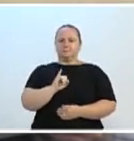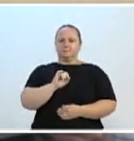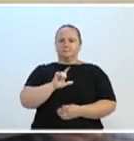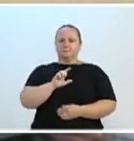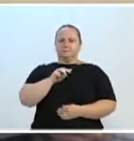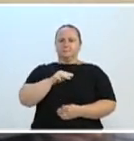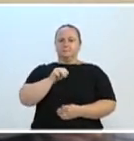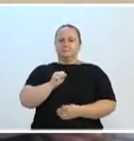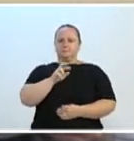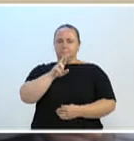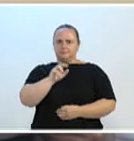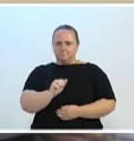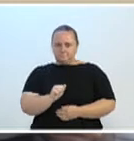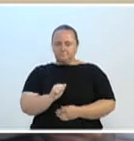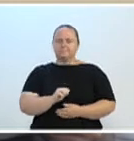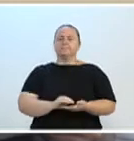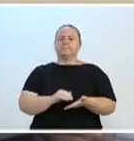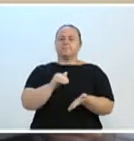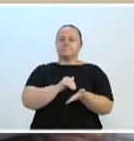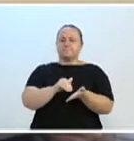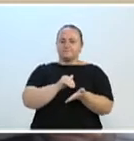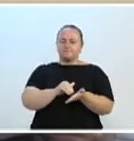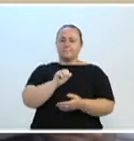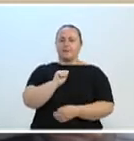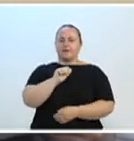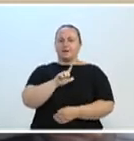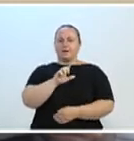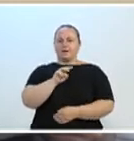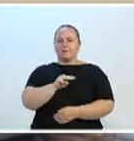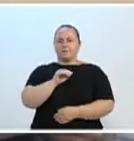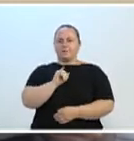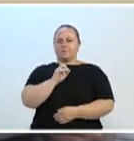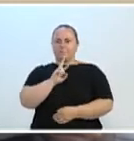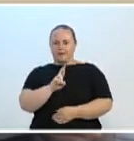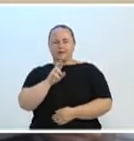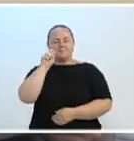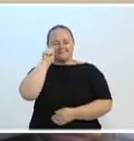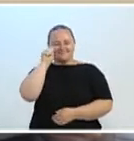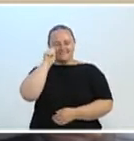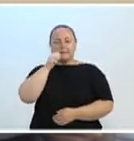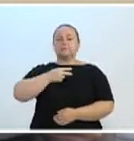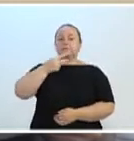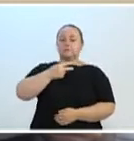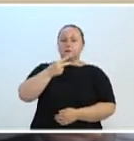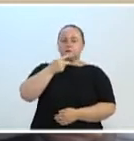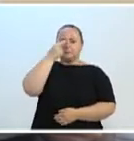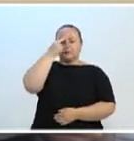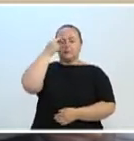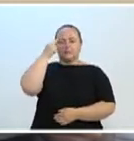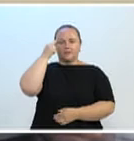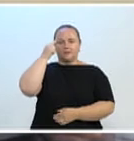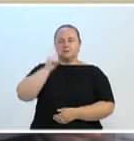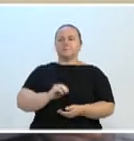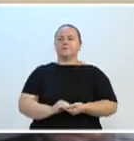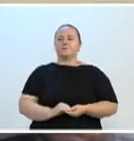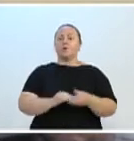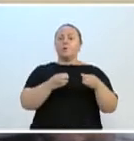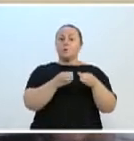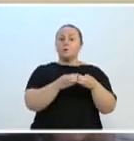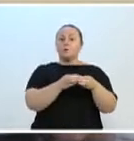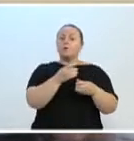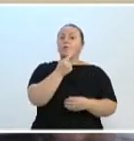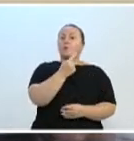Miguel, primeiro secretário Almir Vieira e segundo secretário vereador Ailton de Souza Uito. Chapa 1,